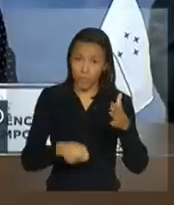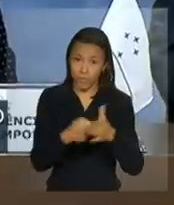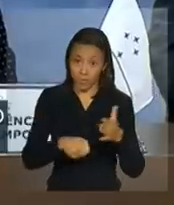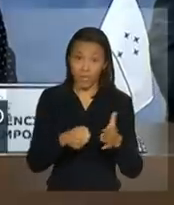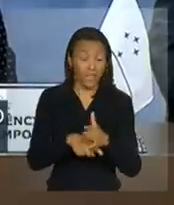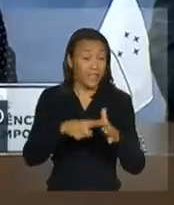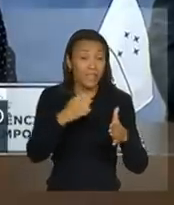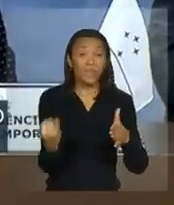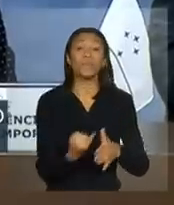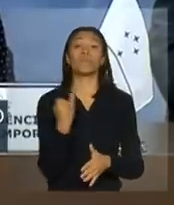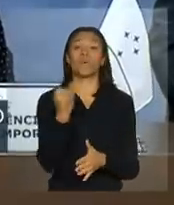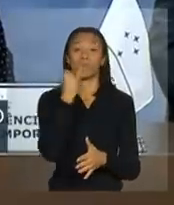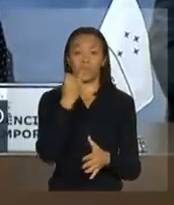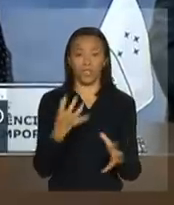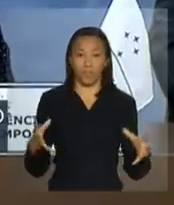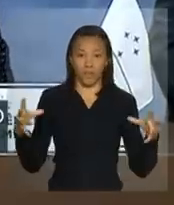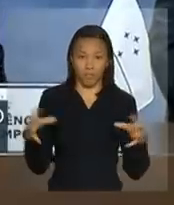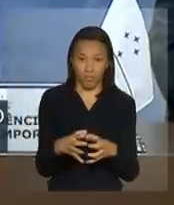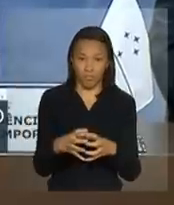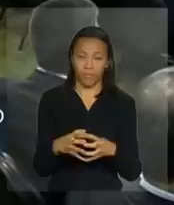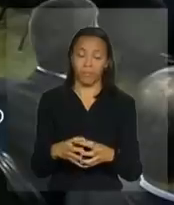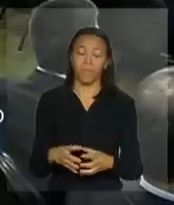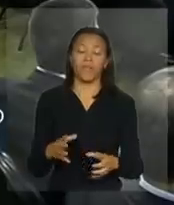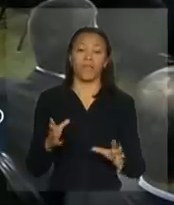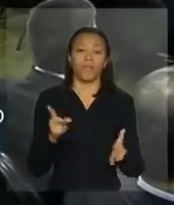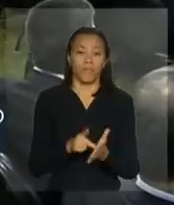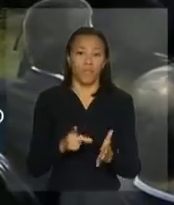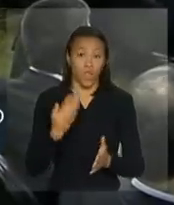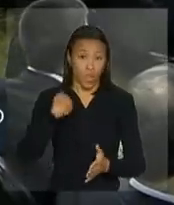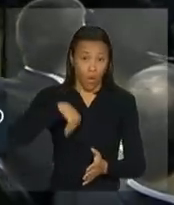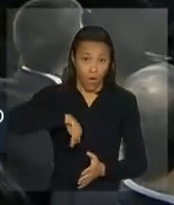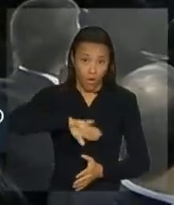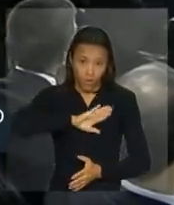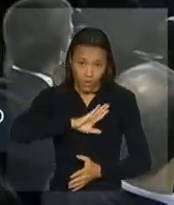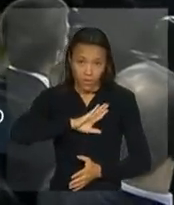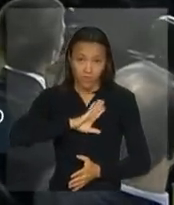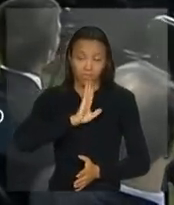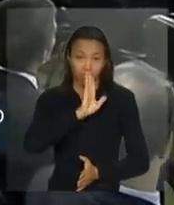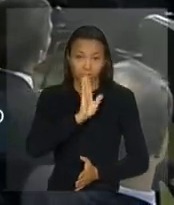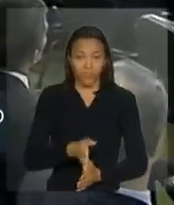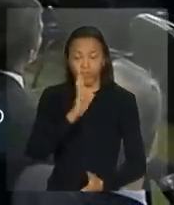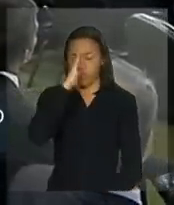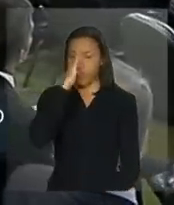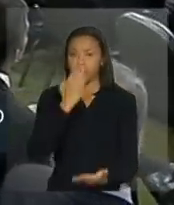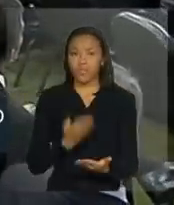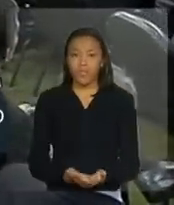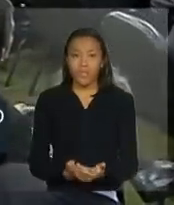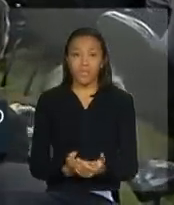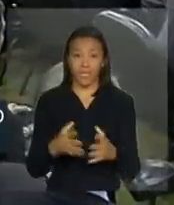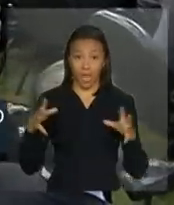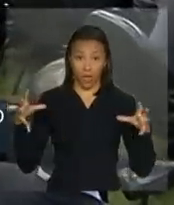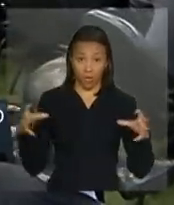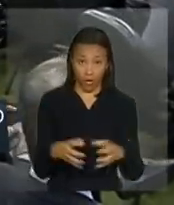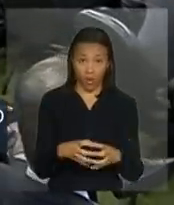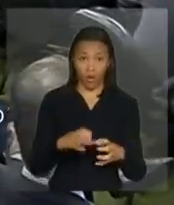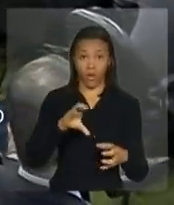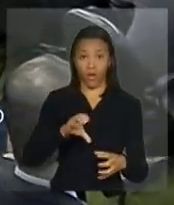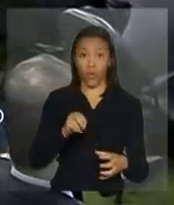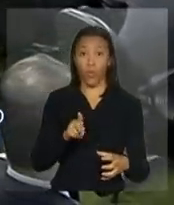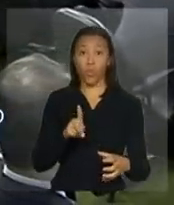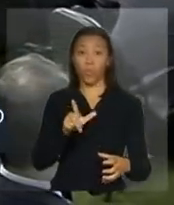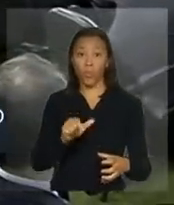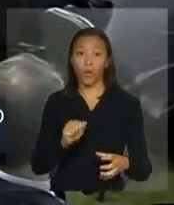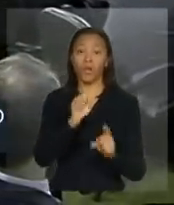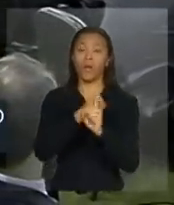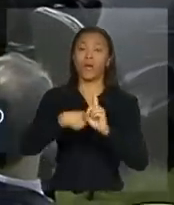da integração. Na verdade, nós acreditamos que a cúpula social é um